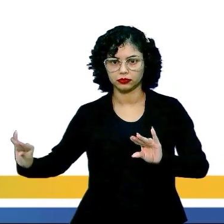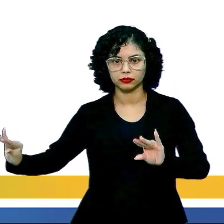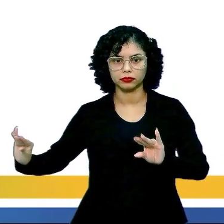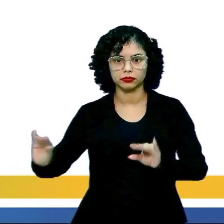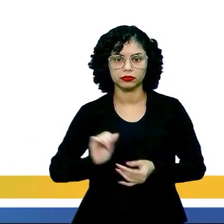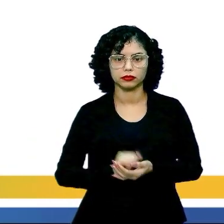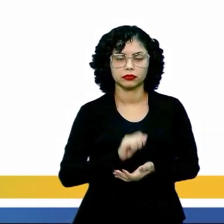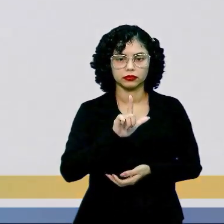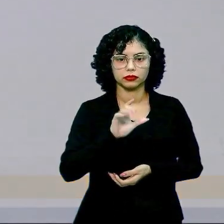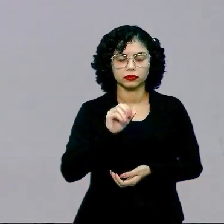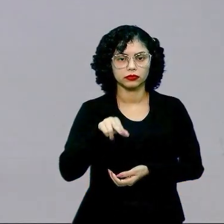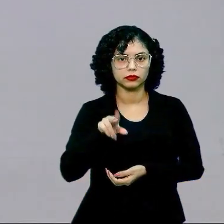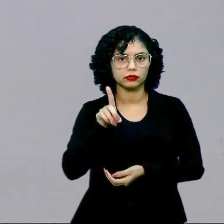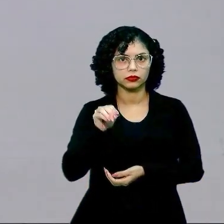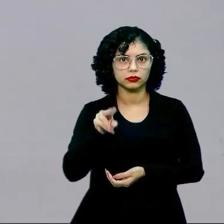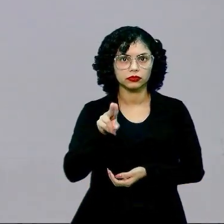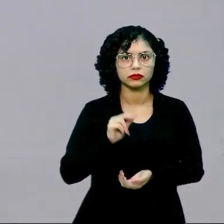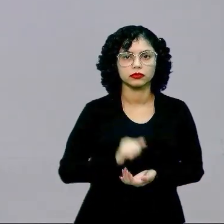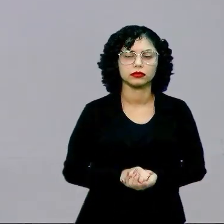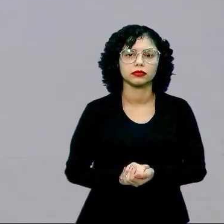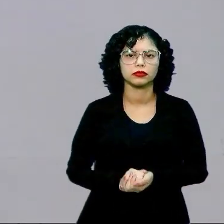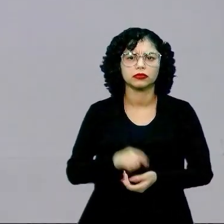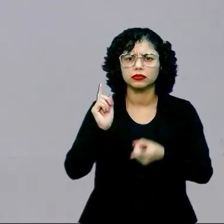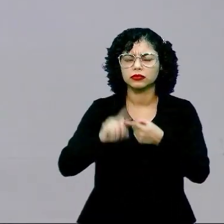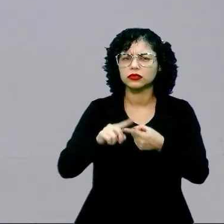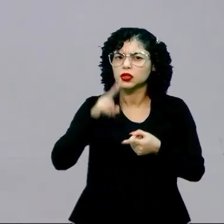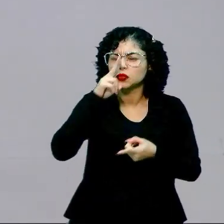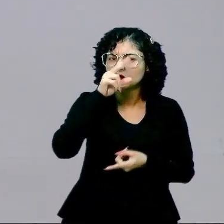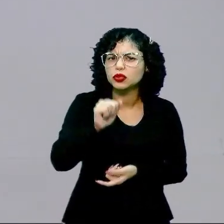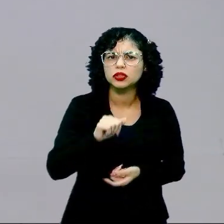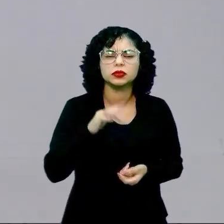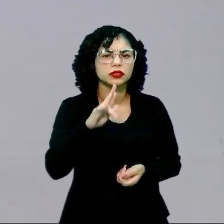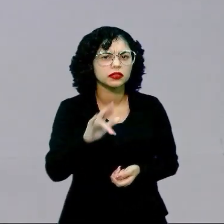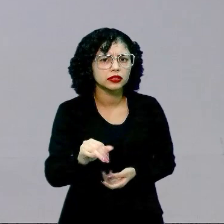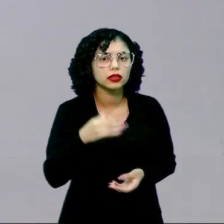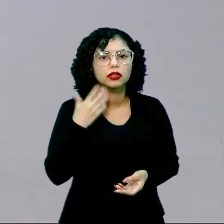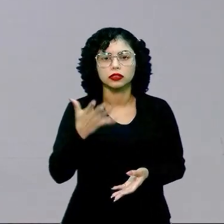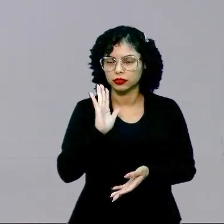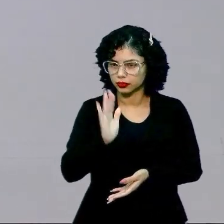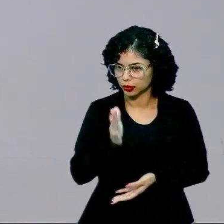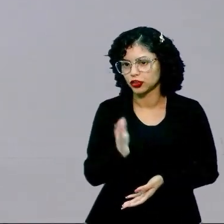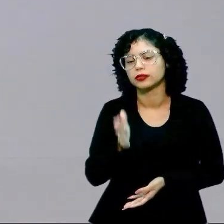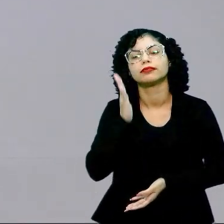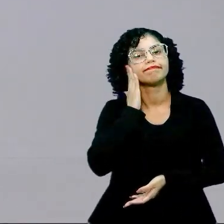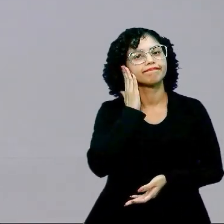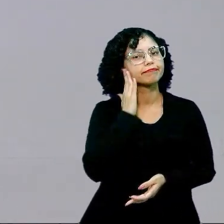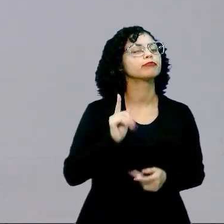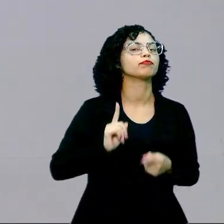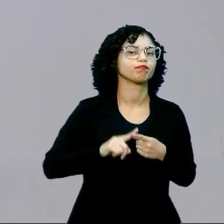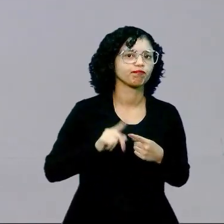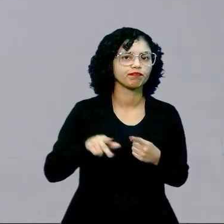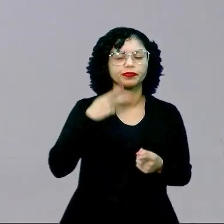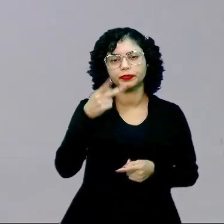de todas. Você consegue... Professor, por que o senhor fala mais forte, mais fraco? Vocês vão entender já já quando eu estiver falando sobre ponto